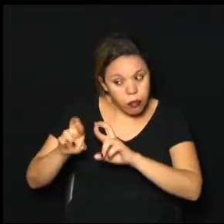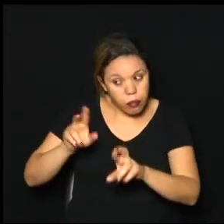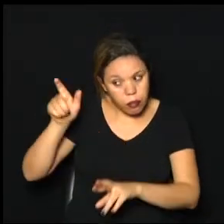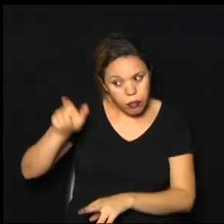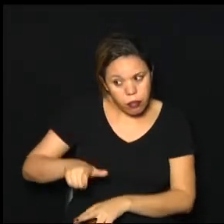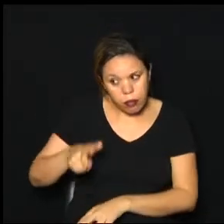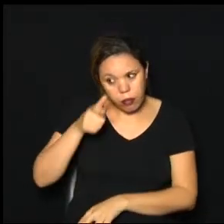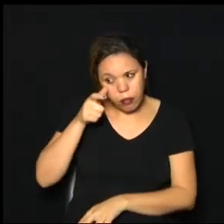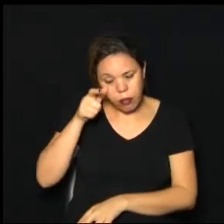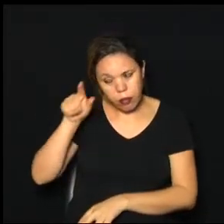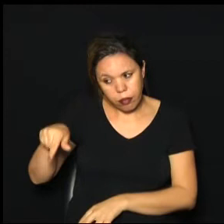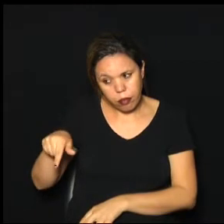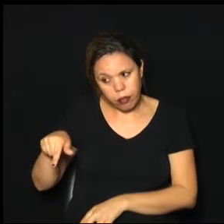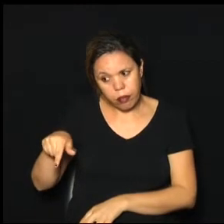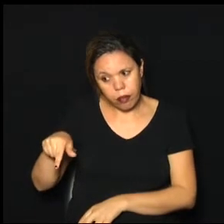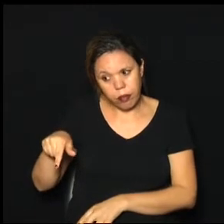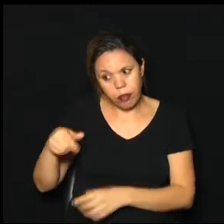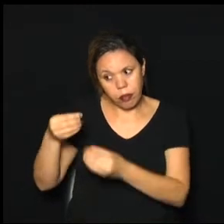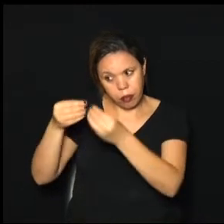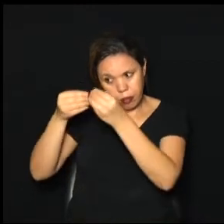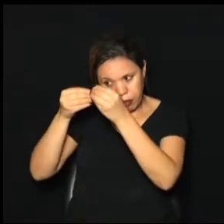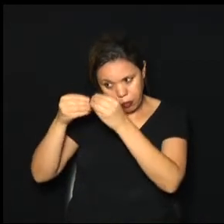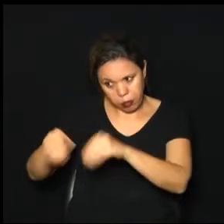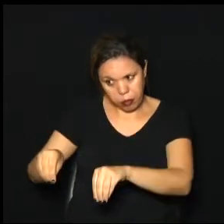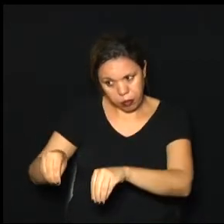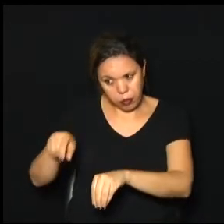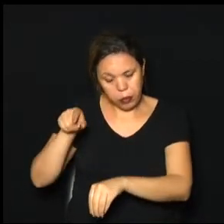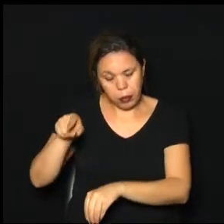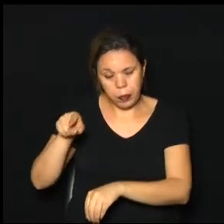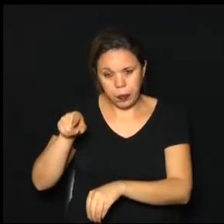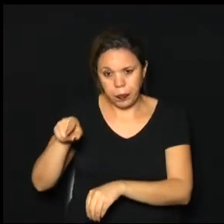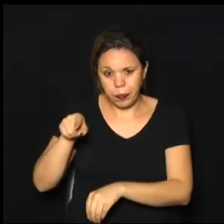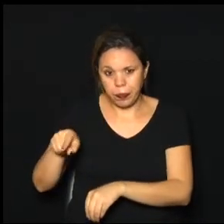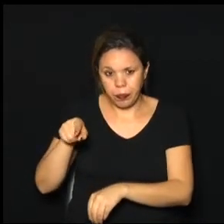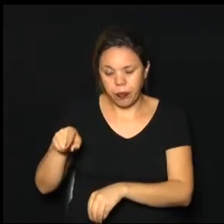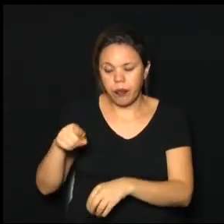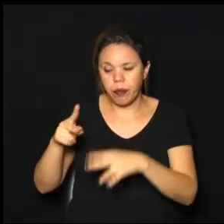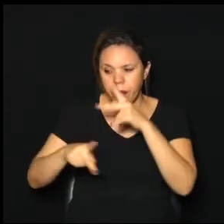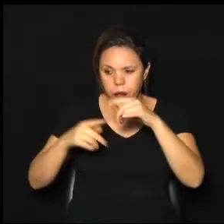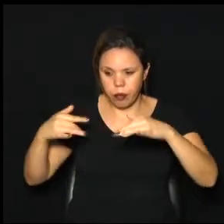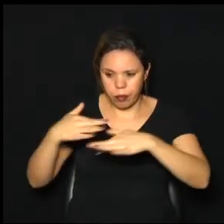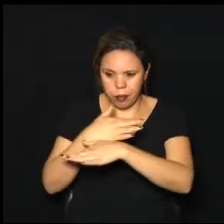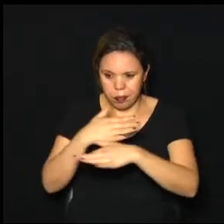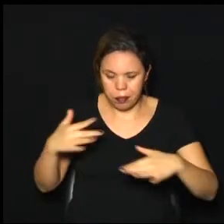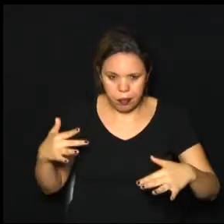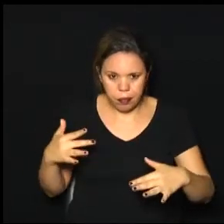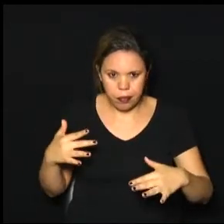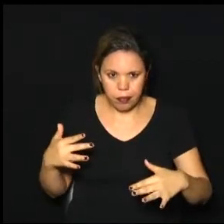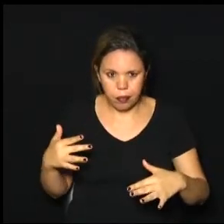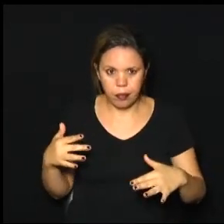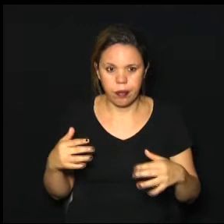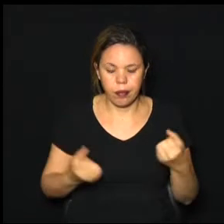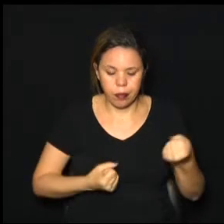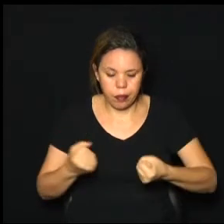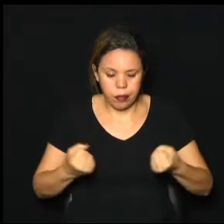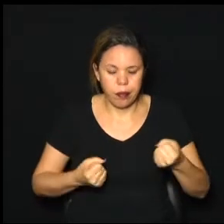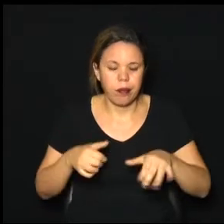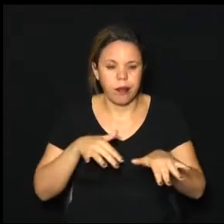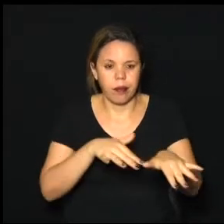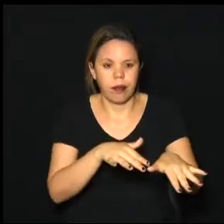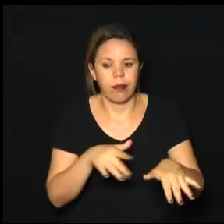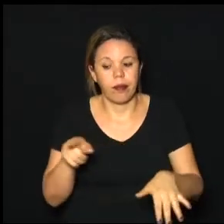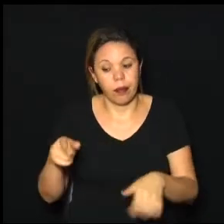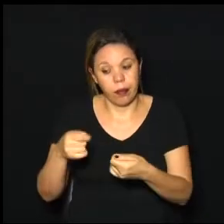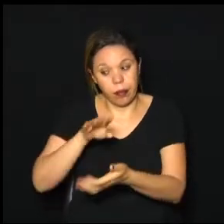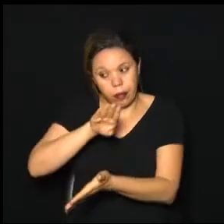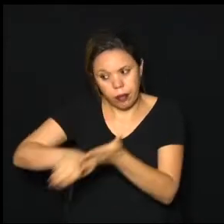alguém. Porque se ela estiver prejudicando a circulação de pessoas, a circulação de veículos, ela precisará